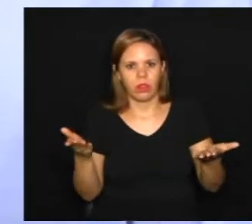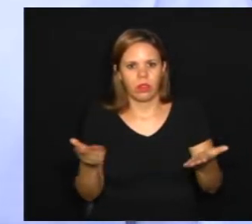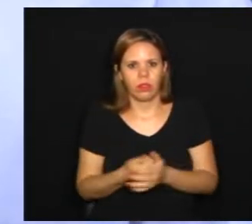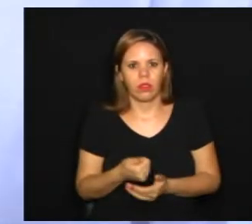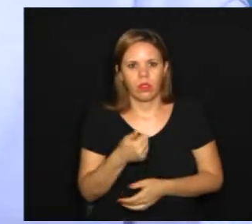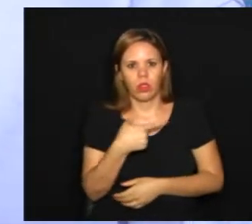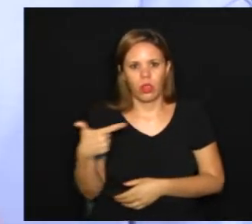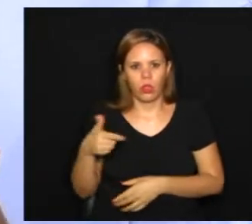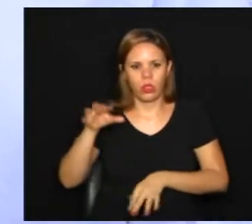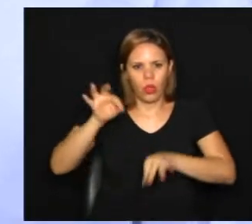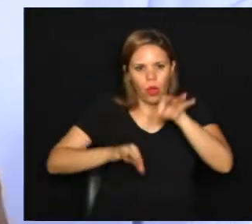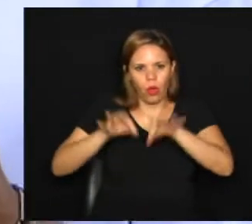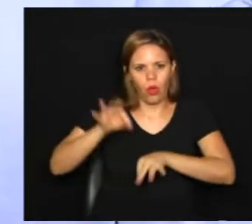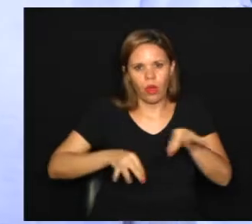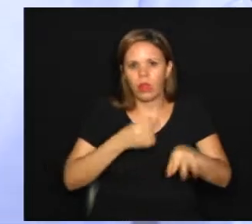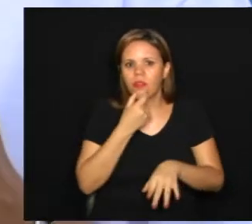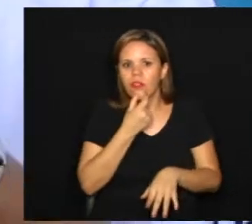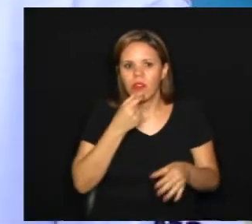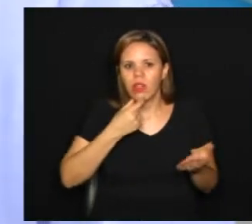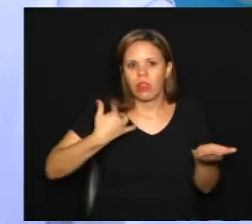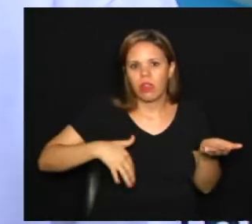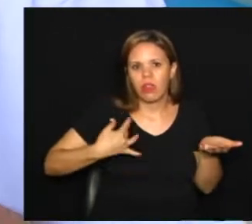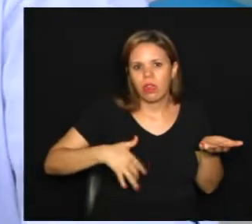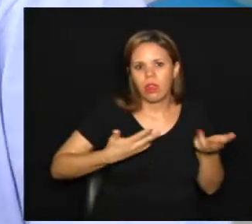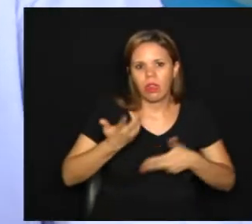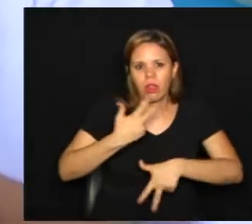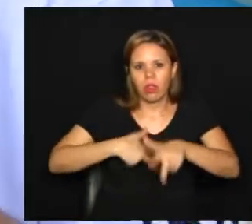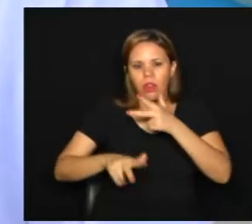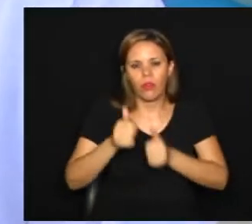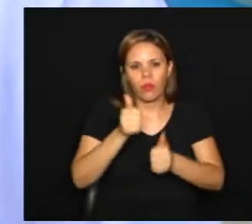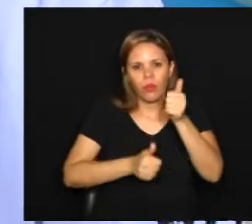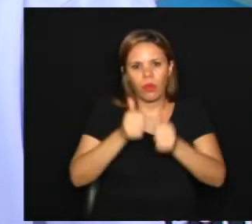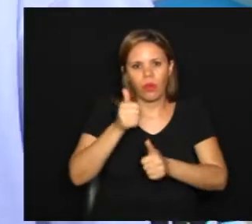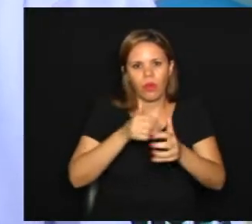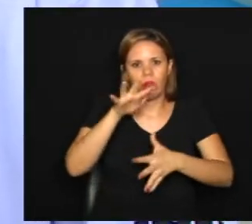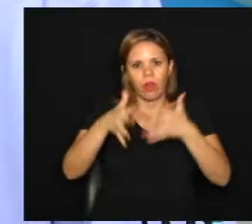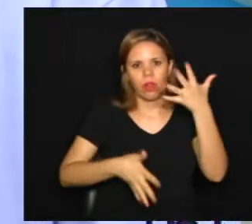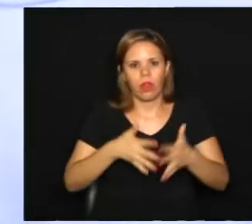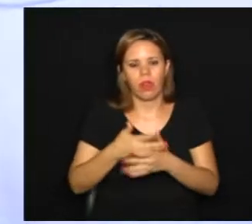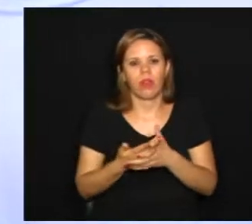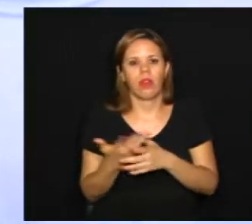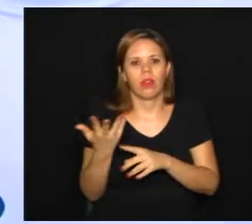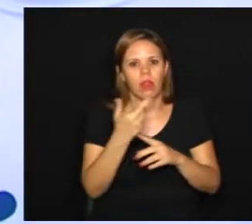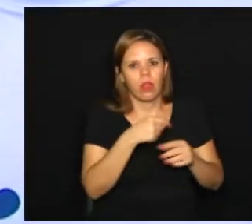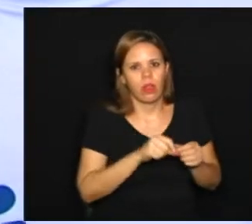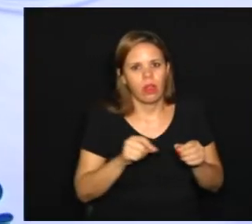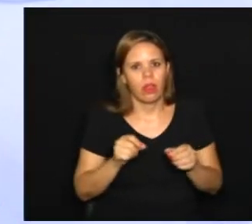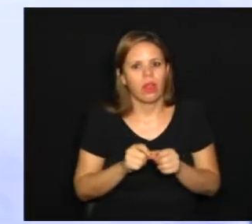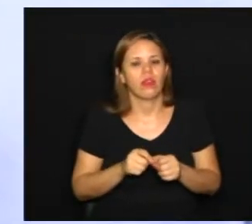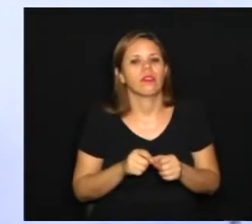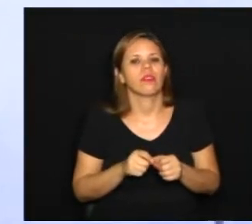12 oficinas, entre elas inglês, violão, karatê, futebol, libras, artesanato. Segundo o diretor, a educação